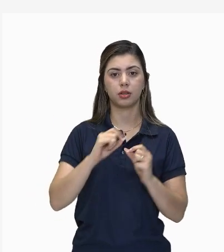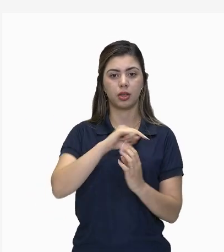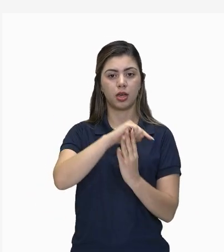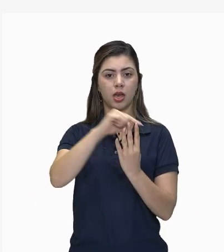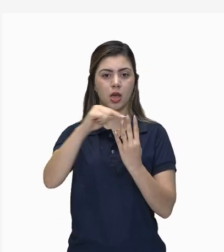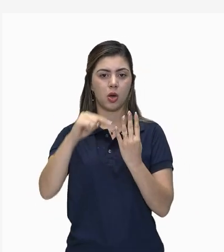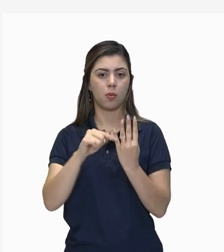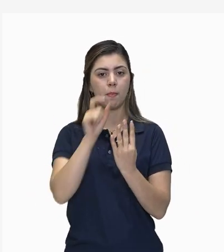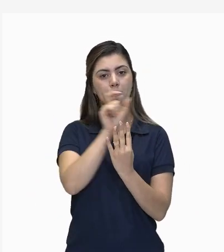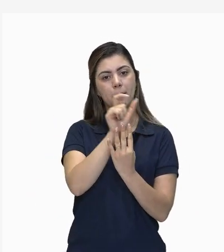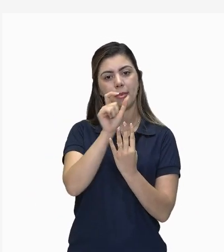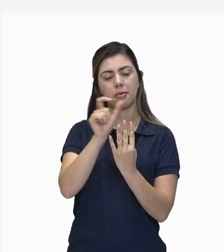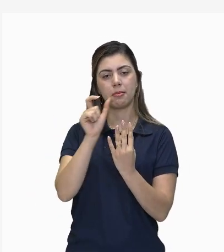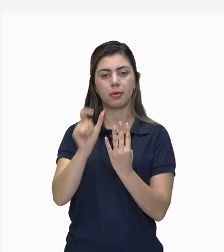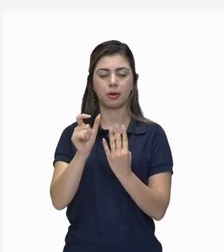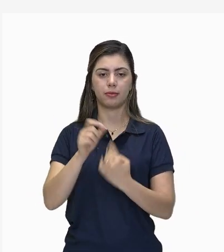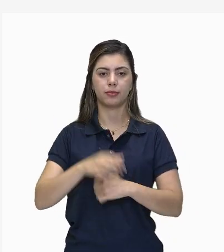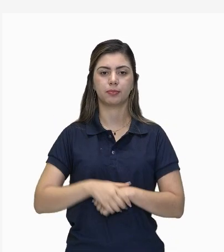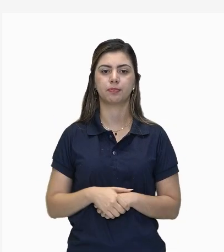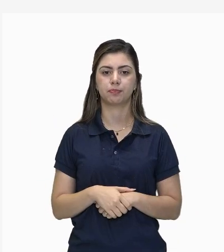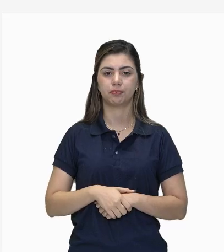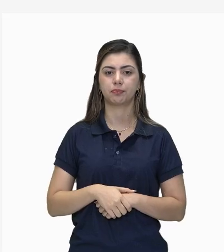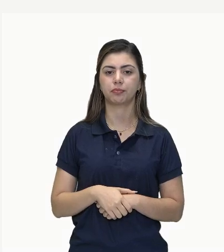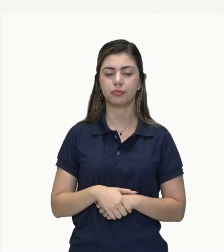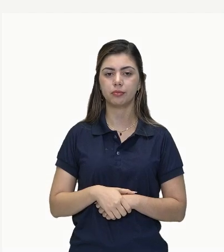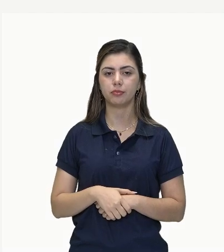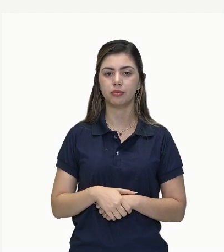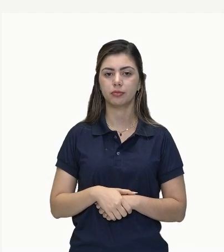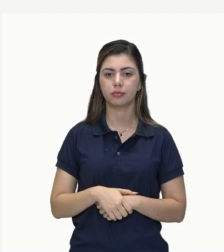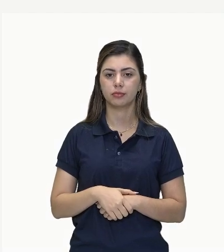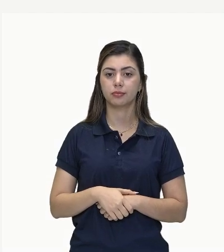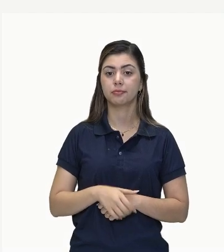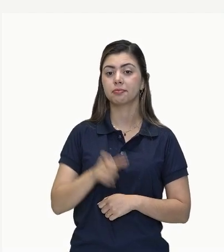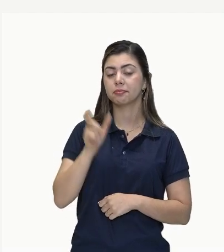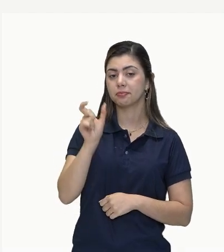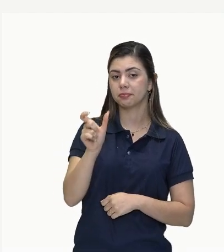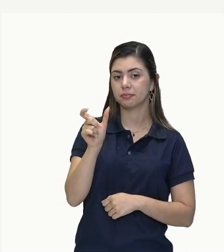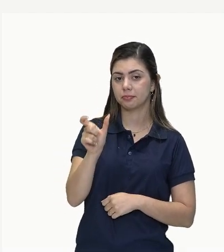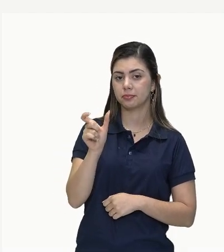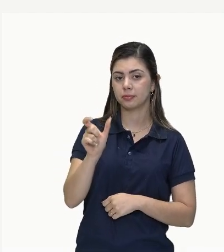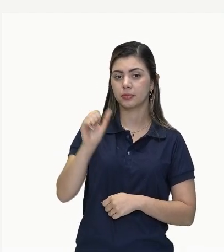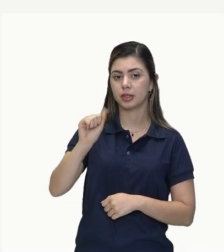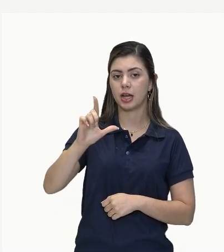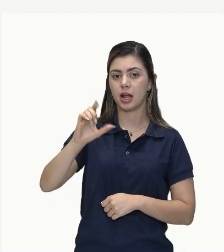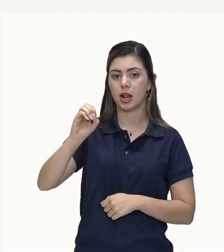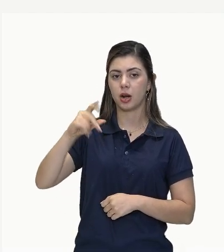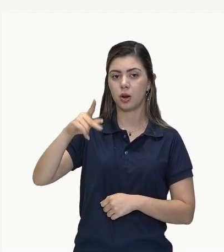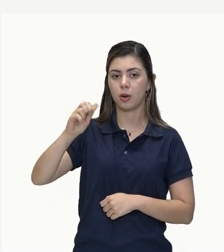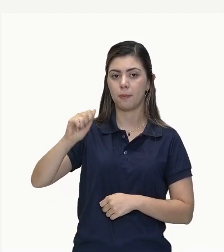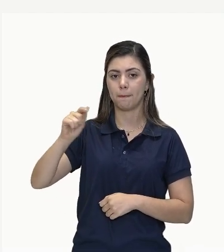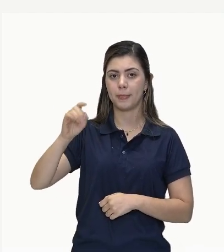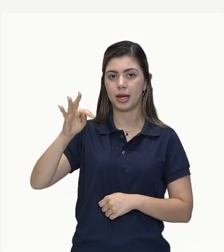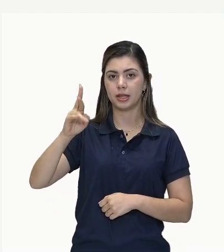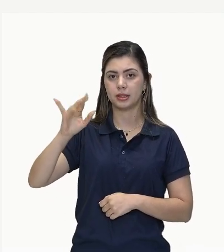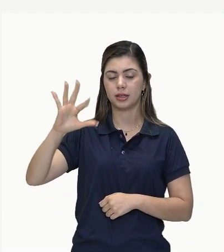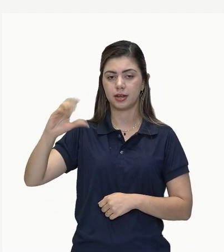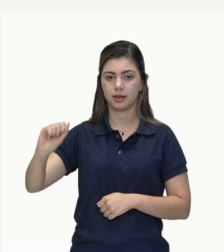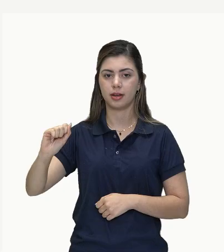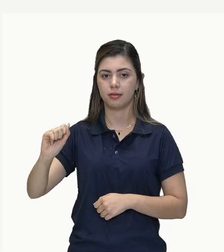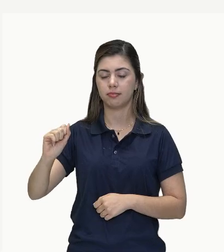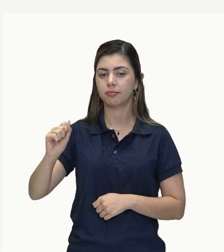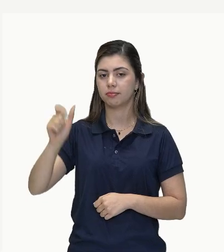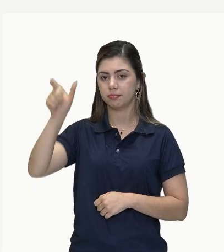fazem parte do processo de especiação. A gente tem aqui a primeira palavra, que é alopátrica, né? Vocês